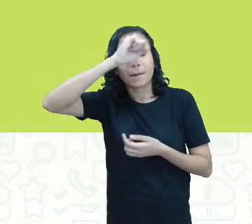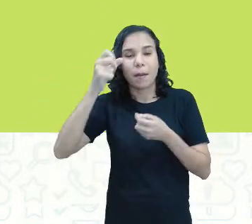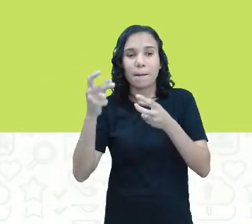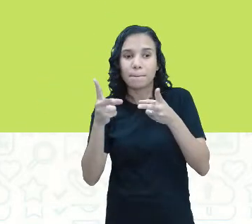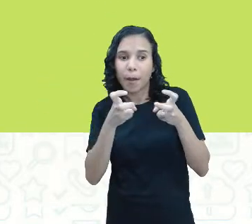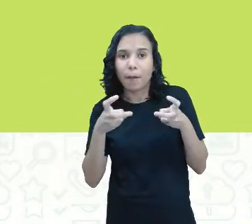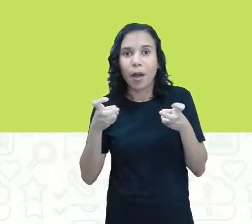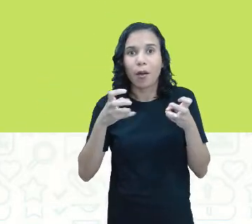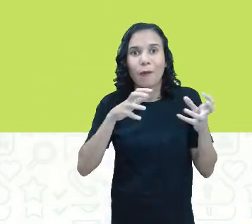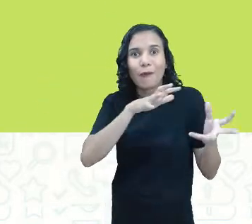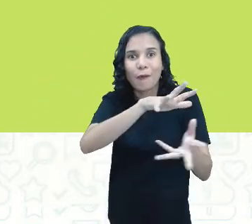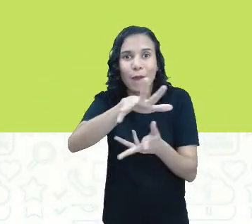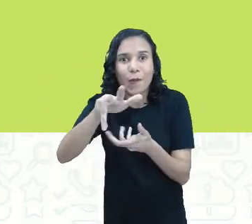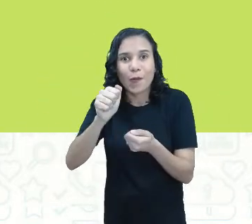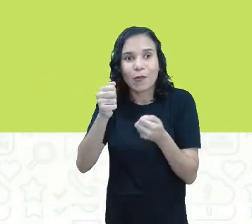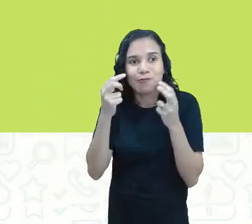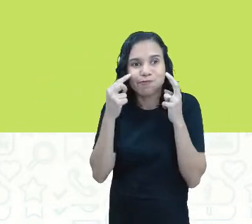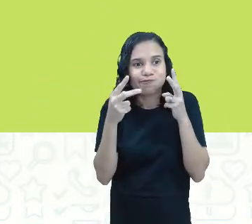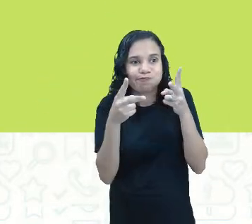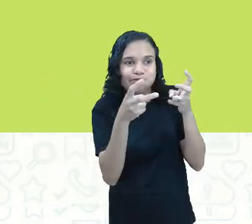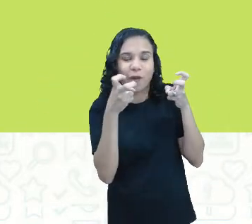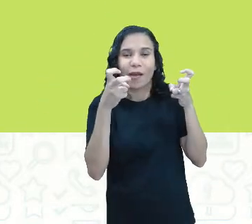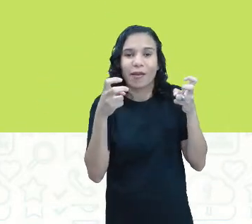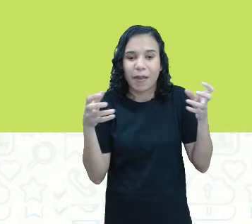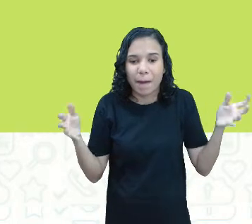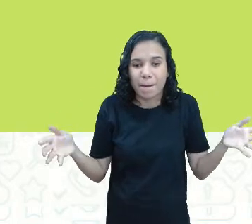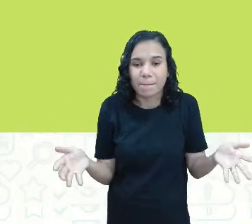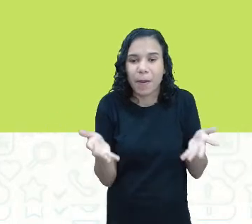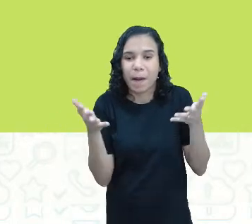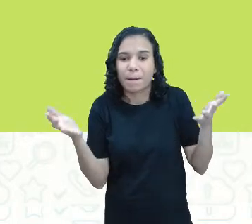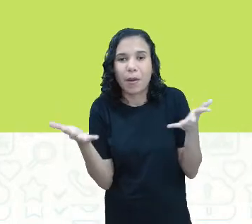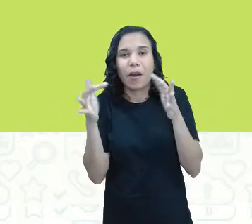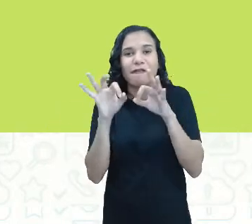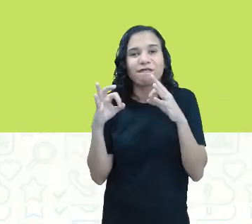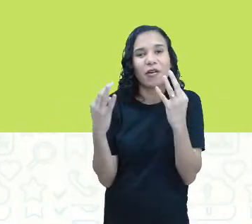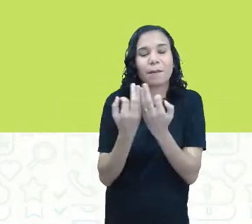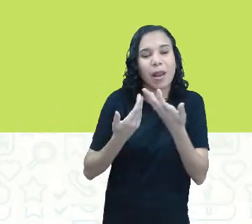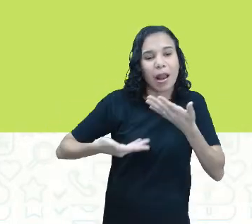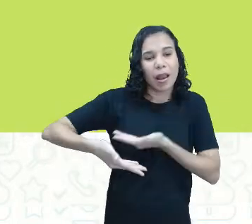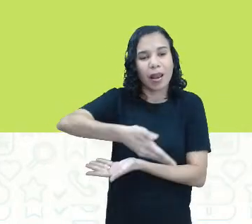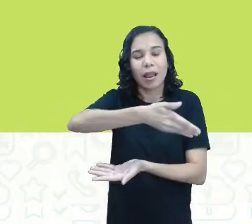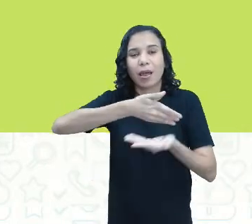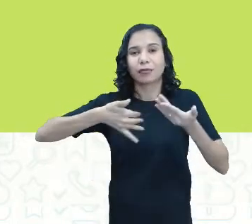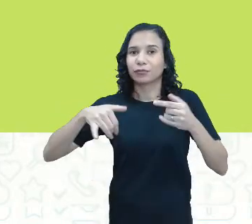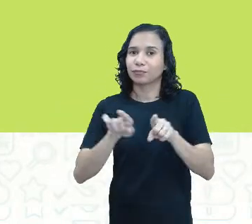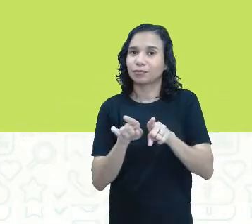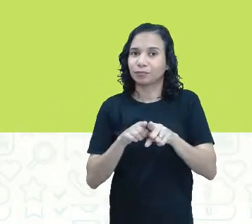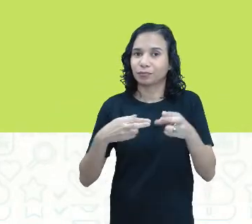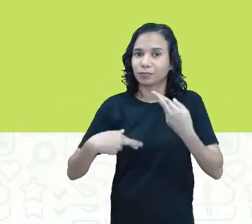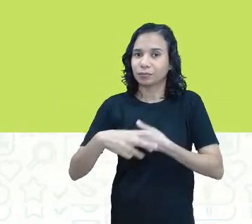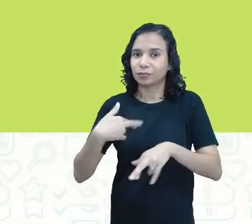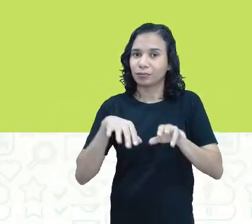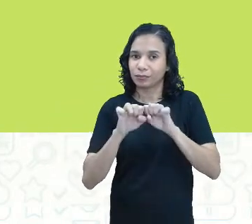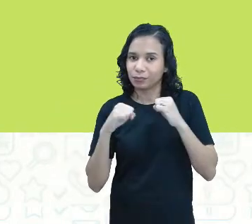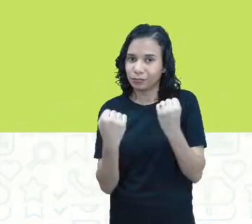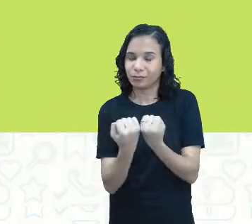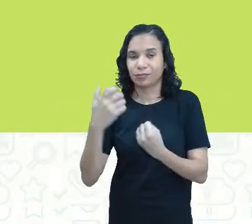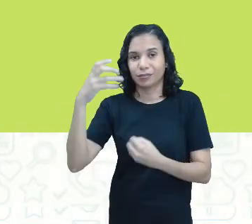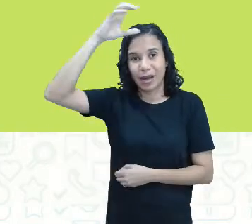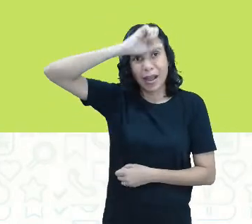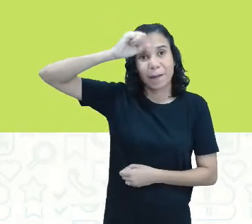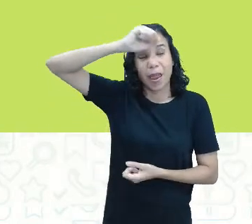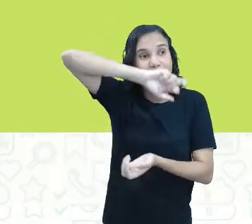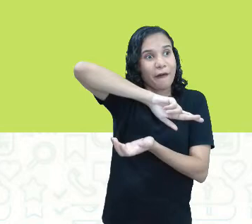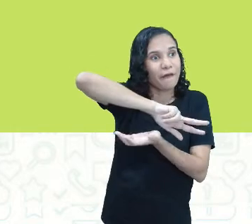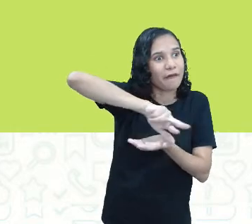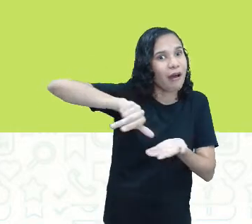identificar o mundo, interpretar, fortalecer os laços familiares e as relações sociais e aprender